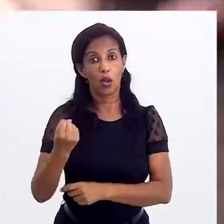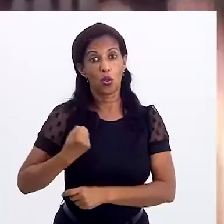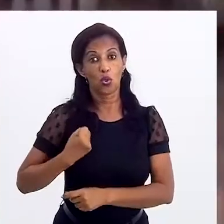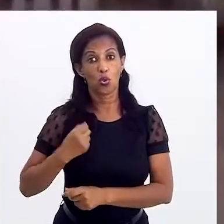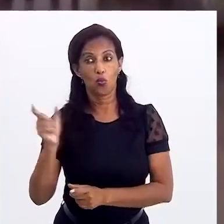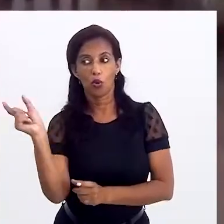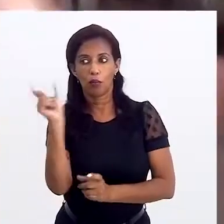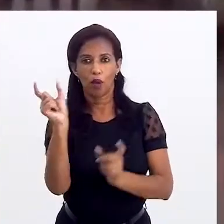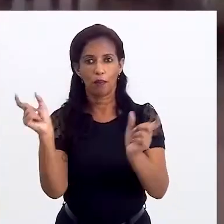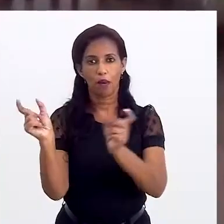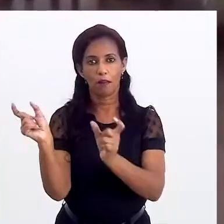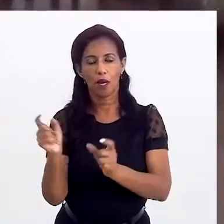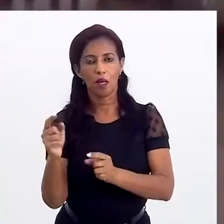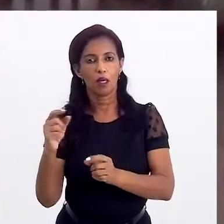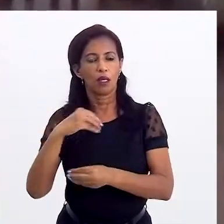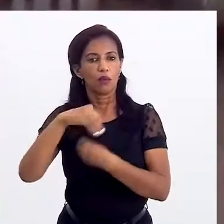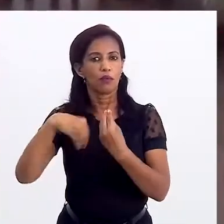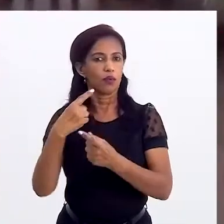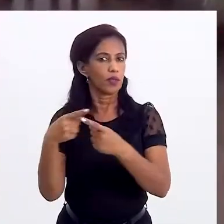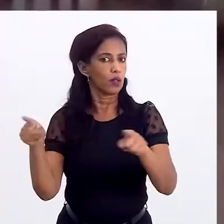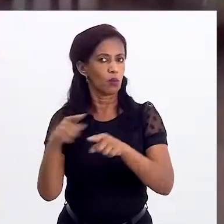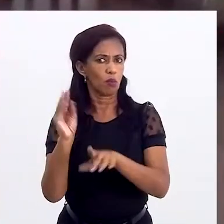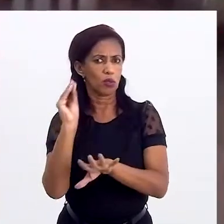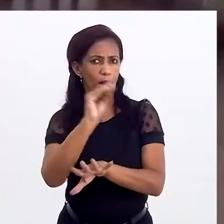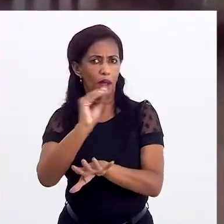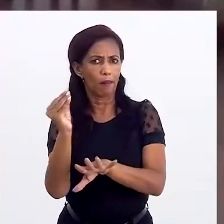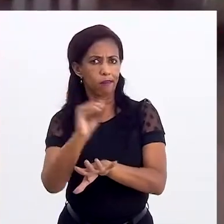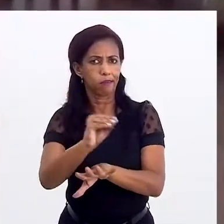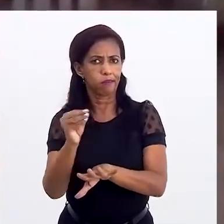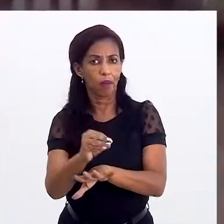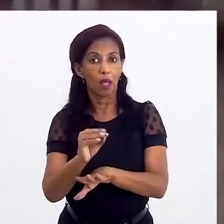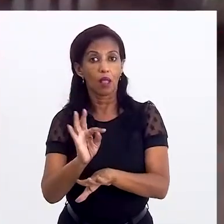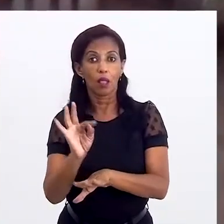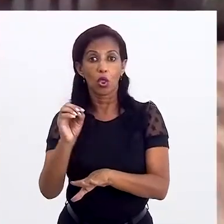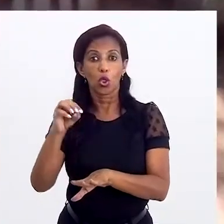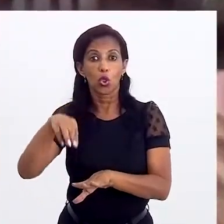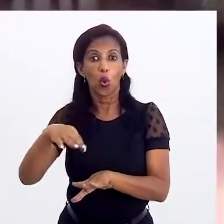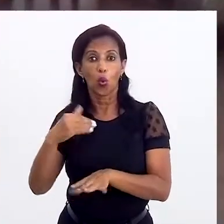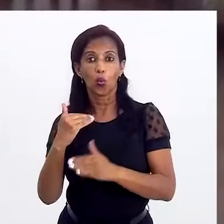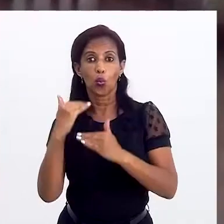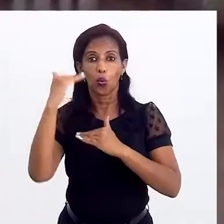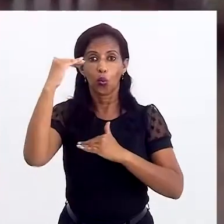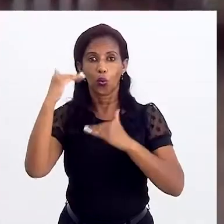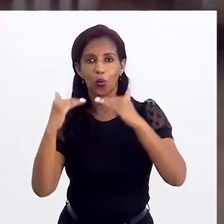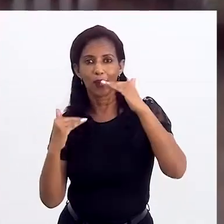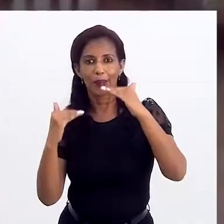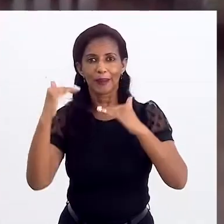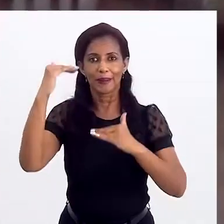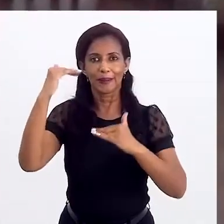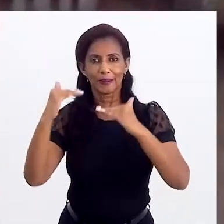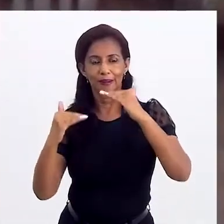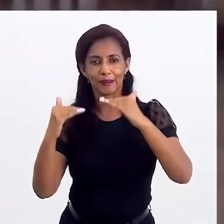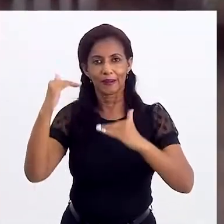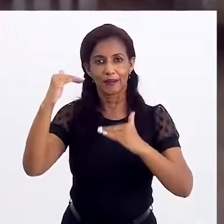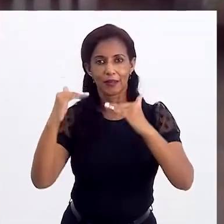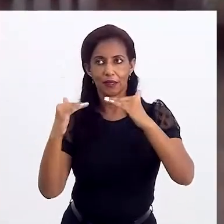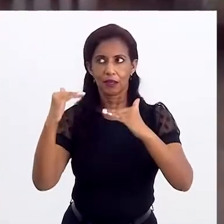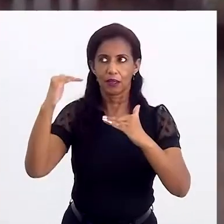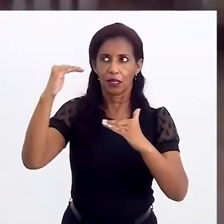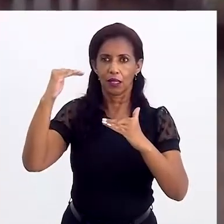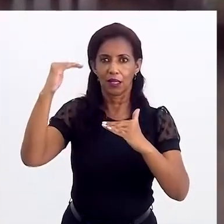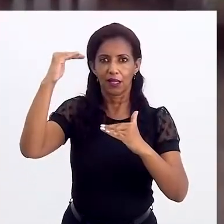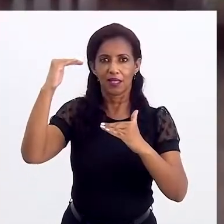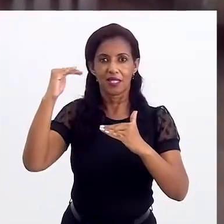quantidade de números de matemática envolvida com uma música é enorme. Até o tom é uma